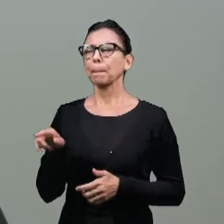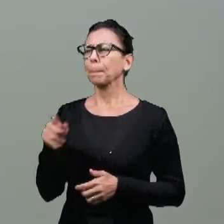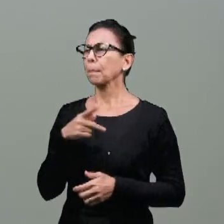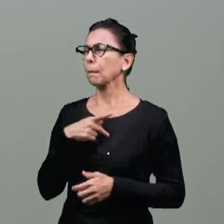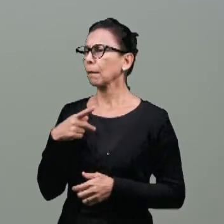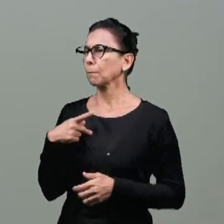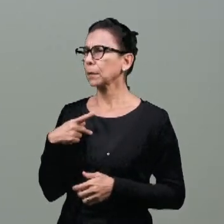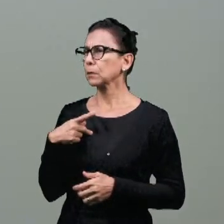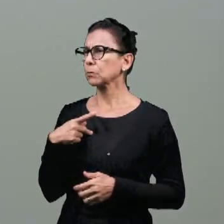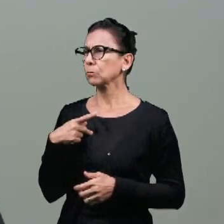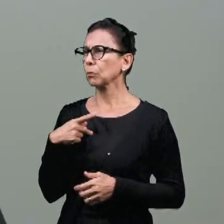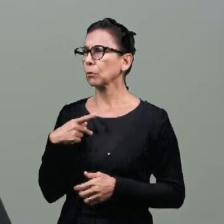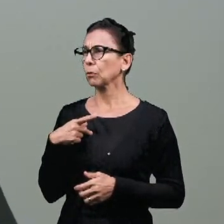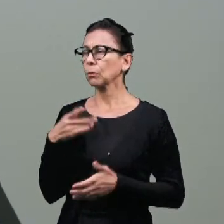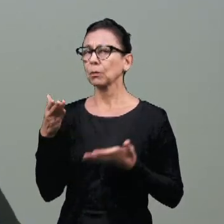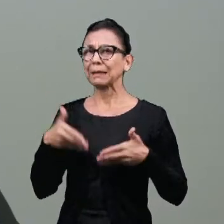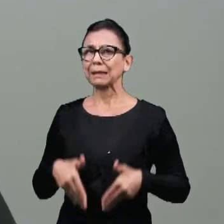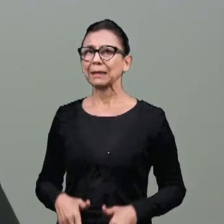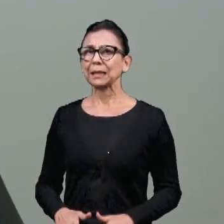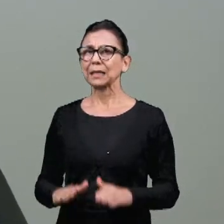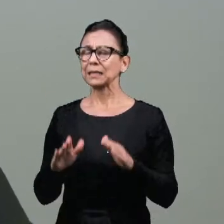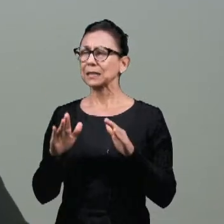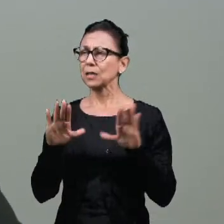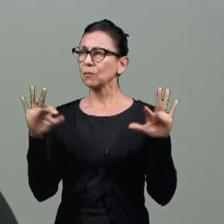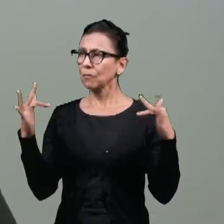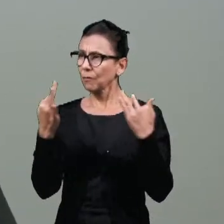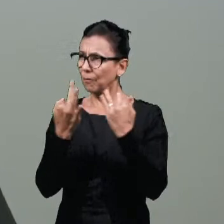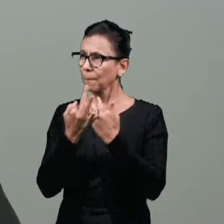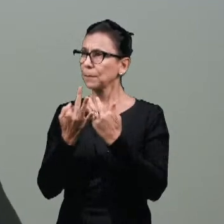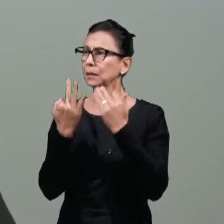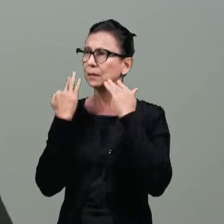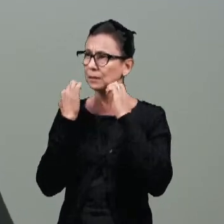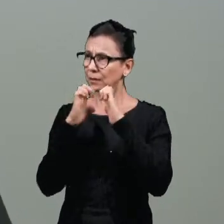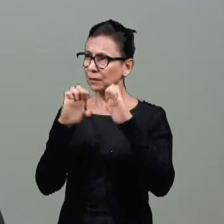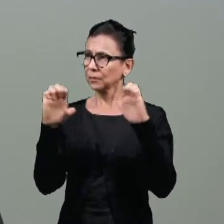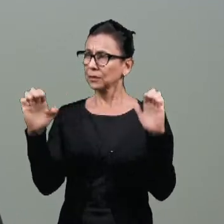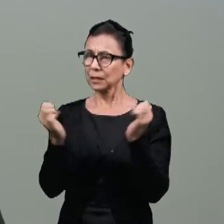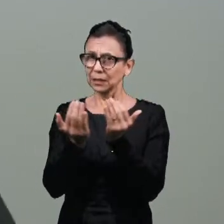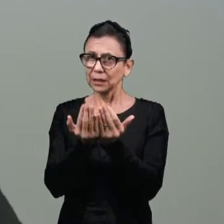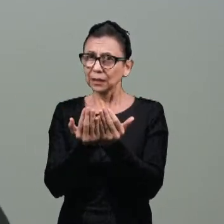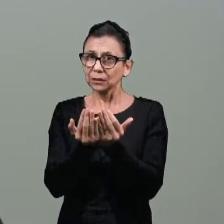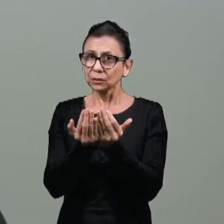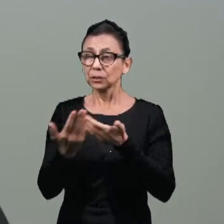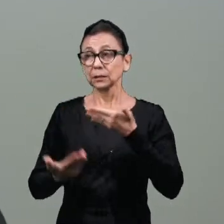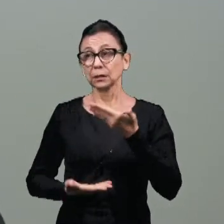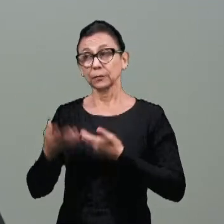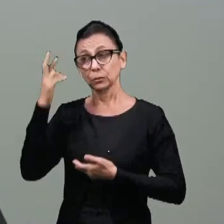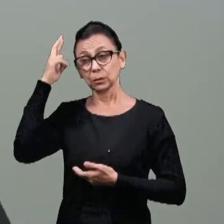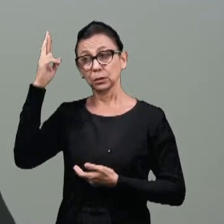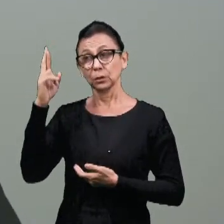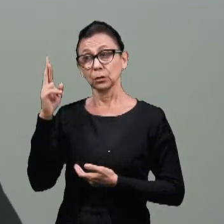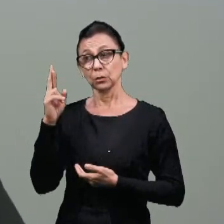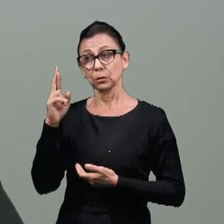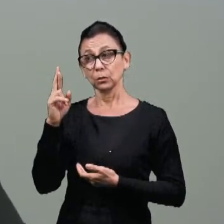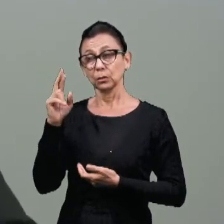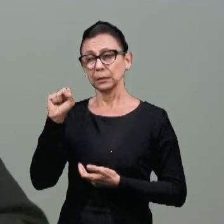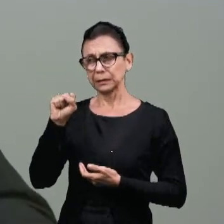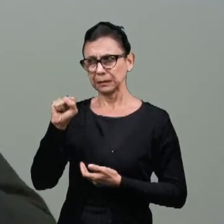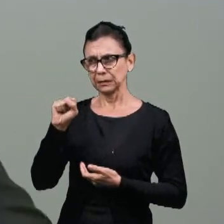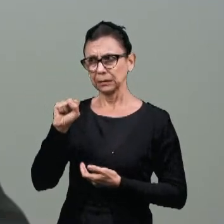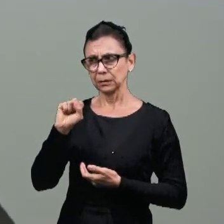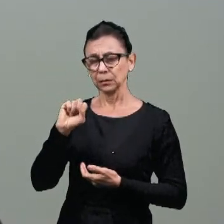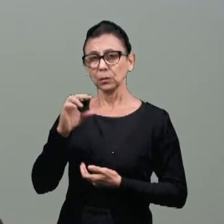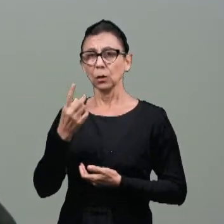num lar evangélico, num lar ali com a família, né, servindo ao Senhor, ou não? Não. Ou foi